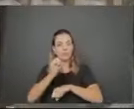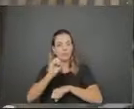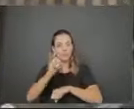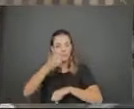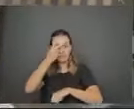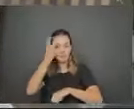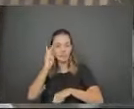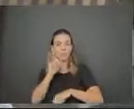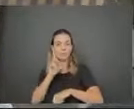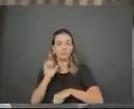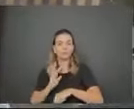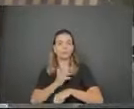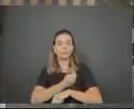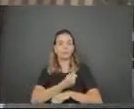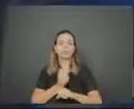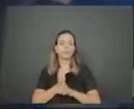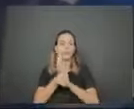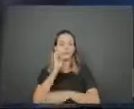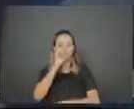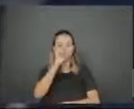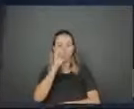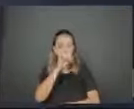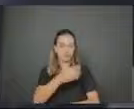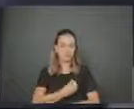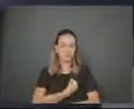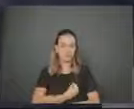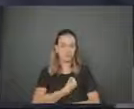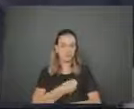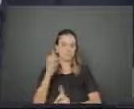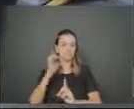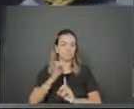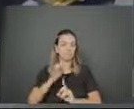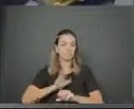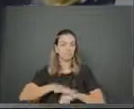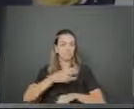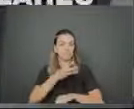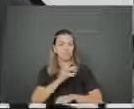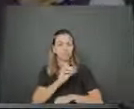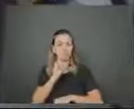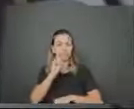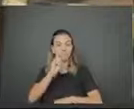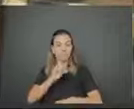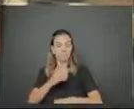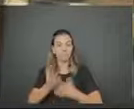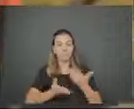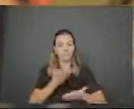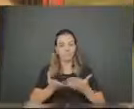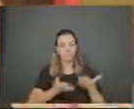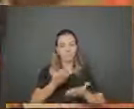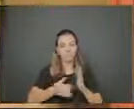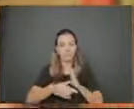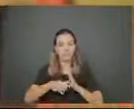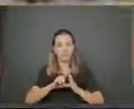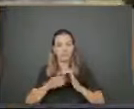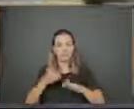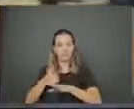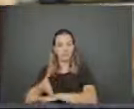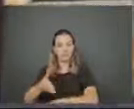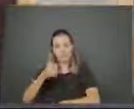de risco à vida. Realizamos cerca de 30 mil atendimentos pré-hospitalares e atuamos no combate